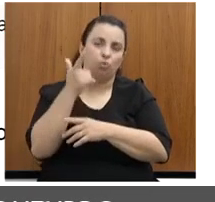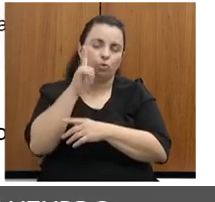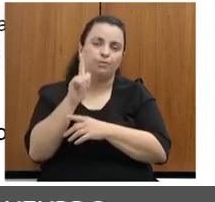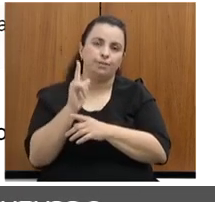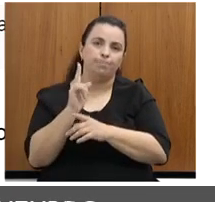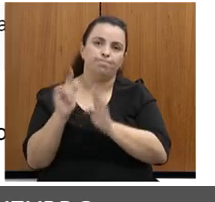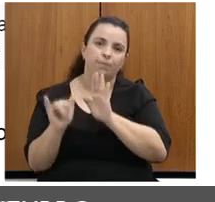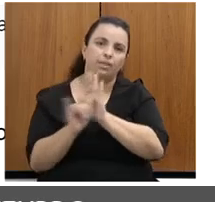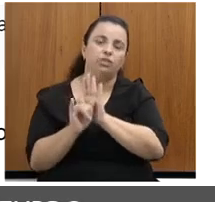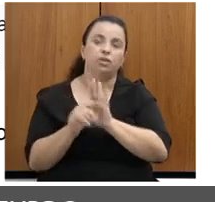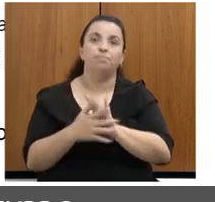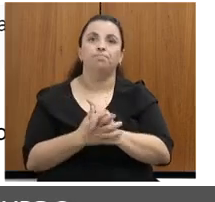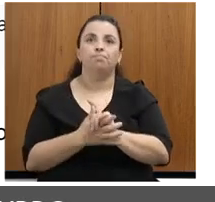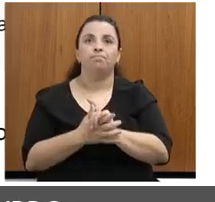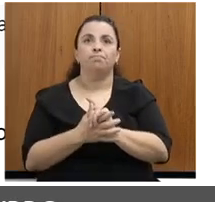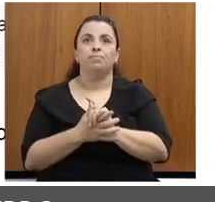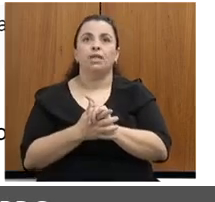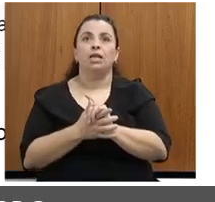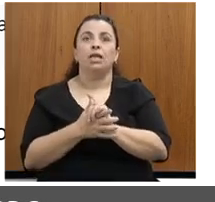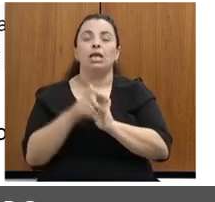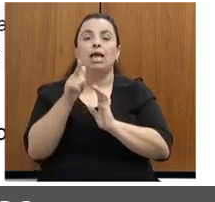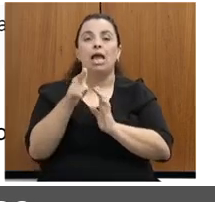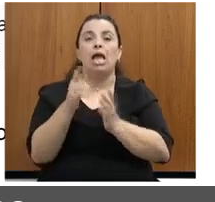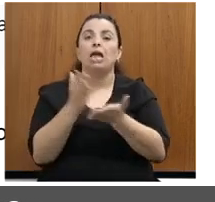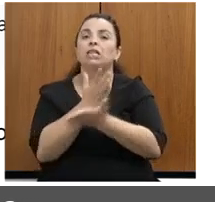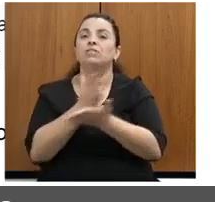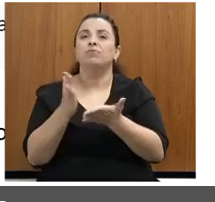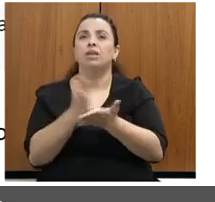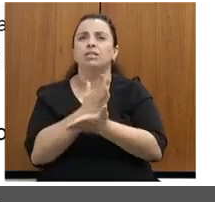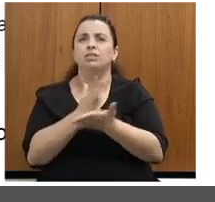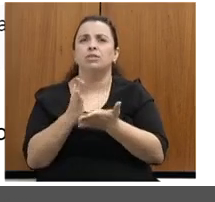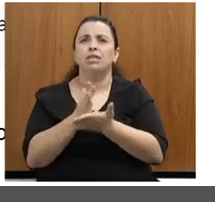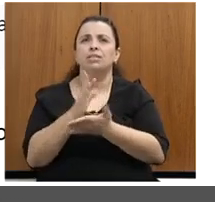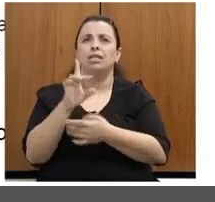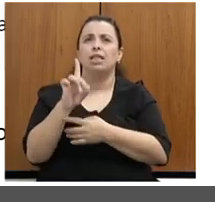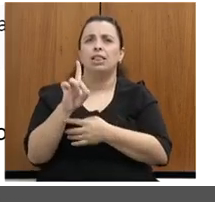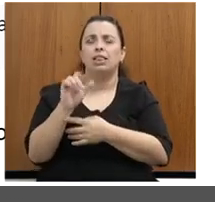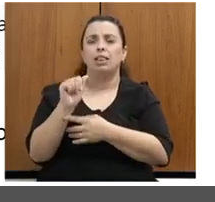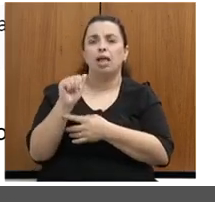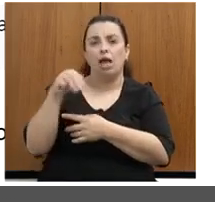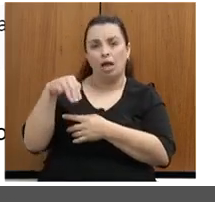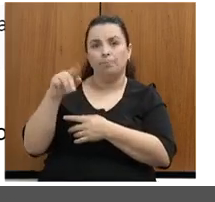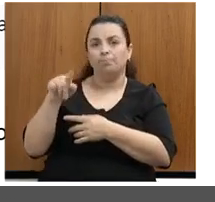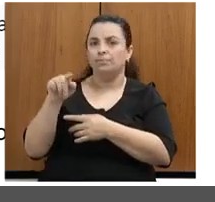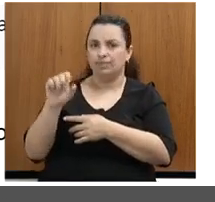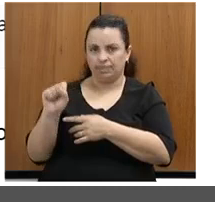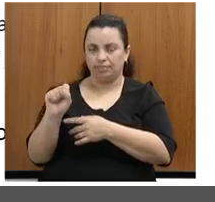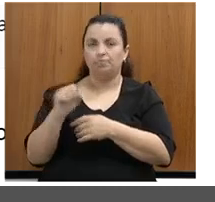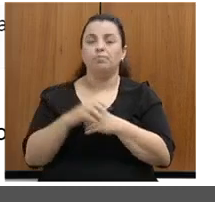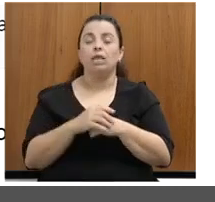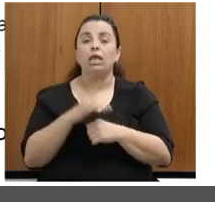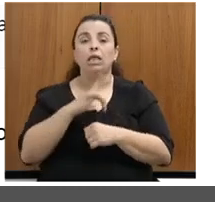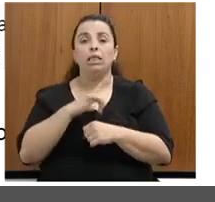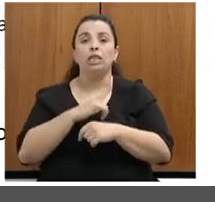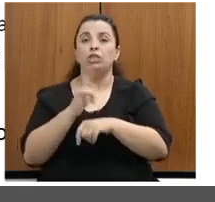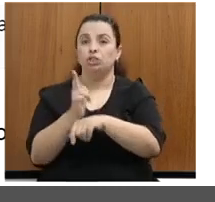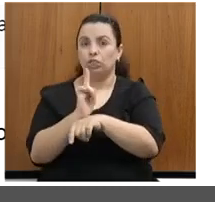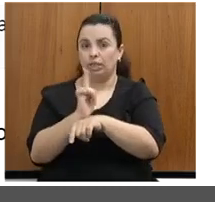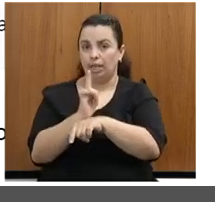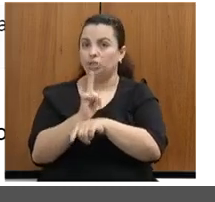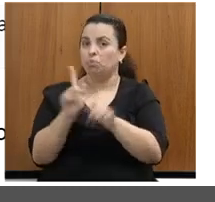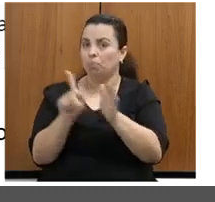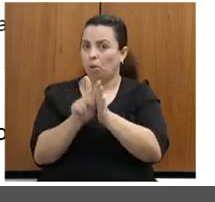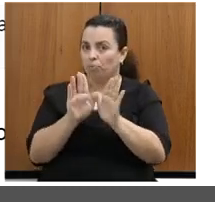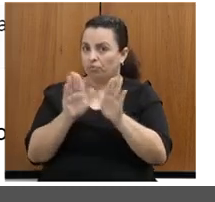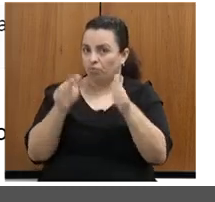classificação das deams é uma outra iniciativa estratégica É temos o gerente específico para